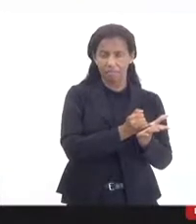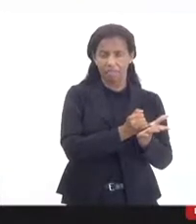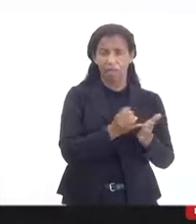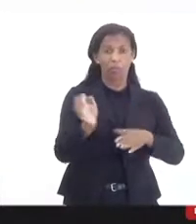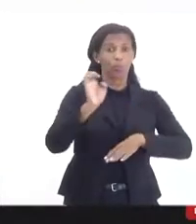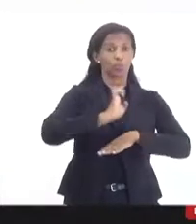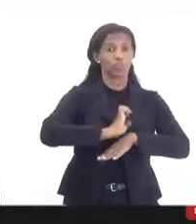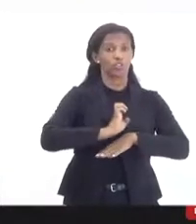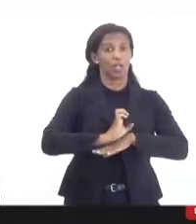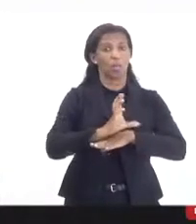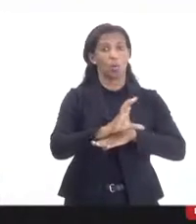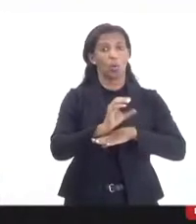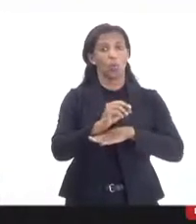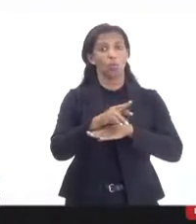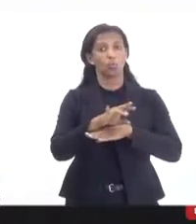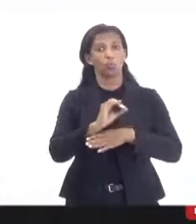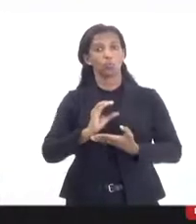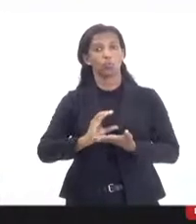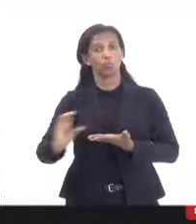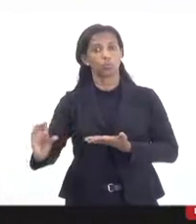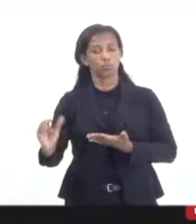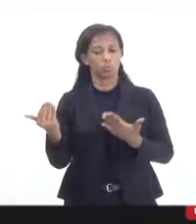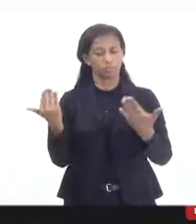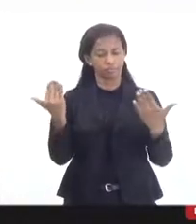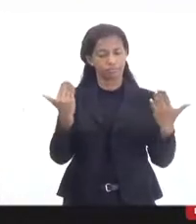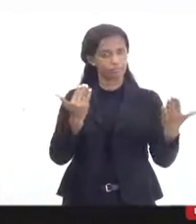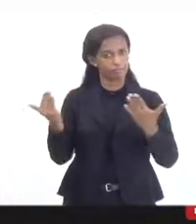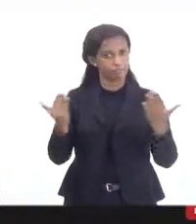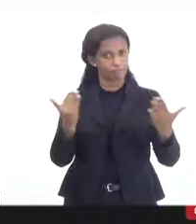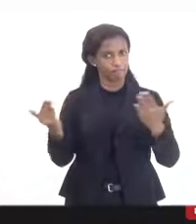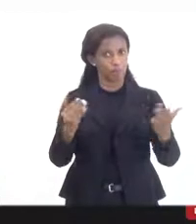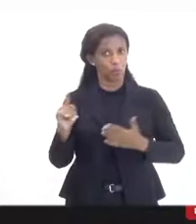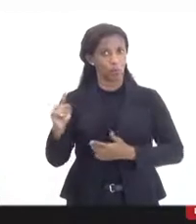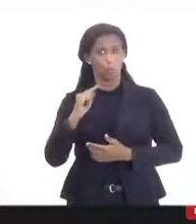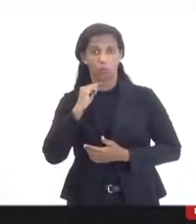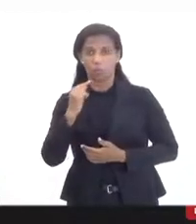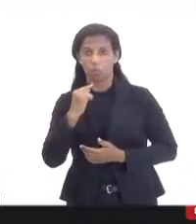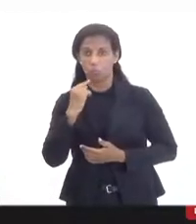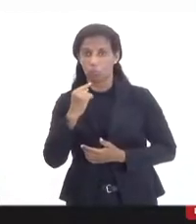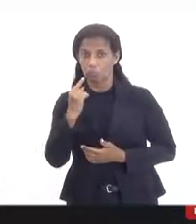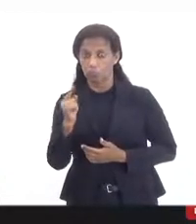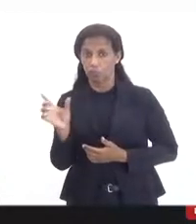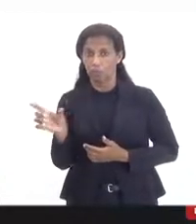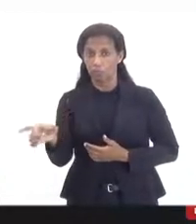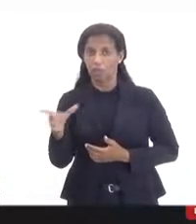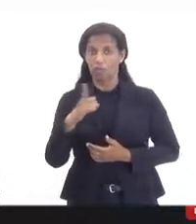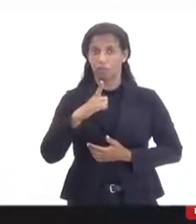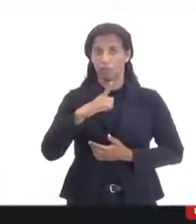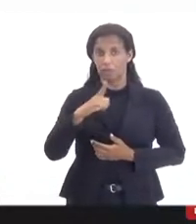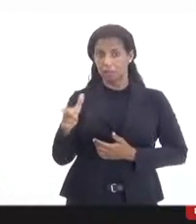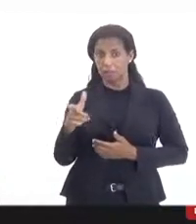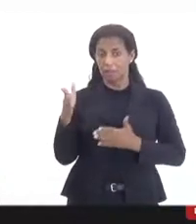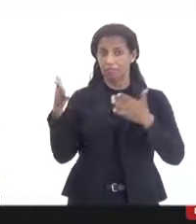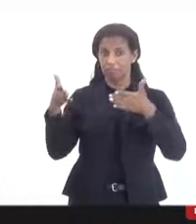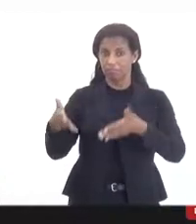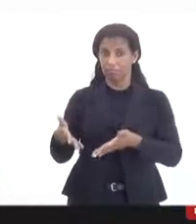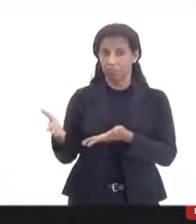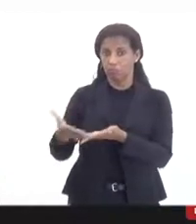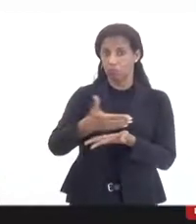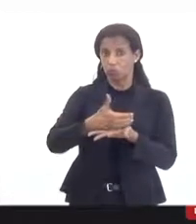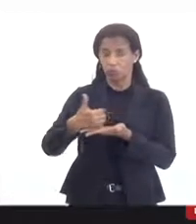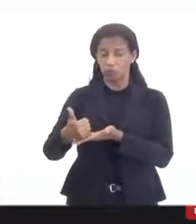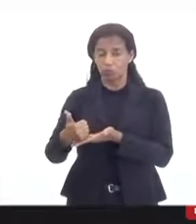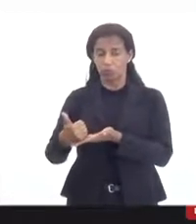de consumo. Então, assim, equiparar uma hipótese de imunidade, uma hipótese que você tem efetivamente recolhimento de ICMS